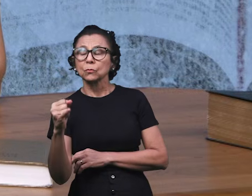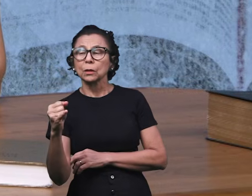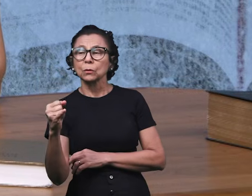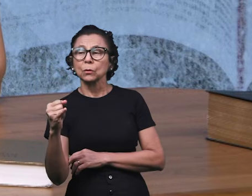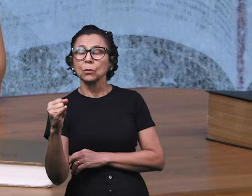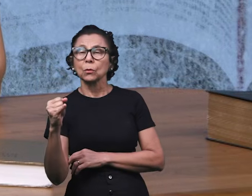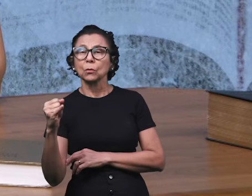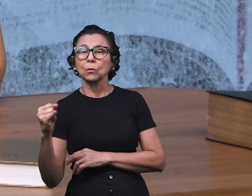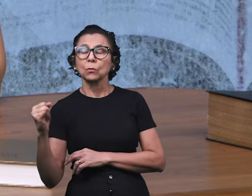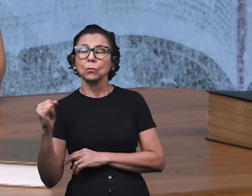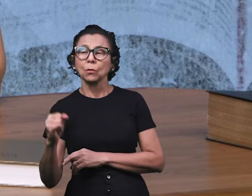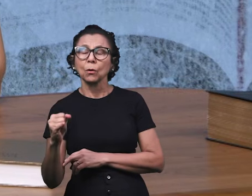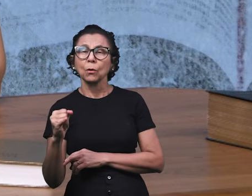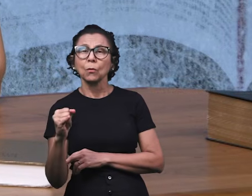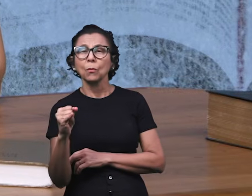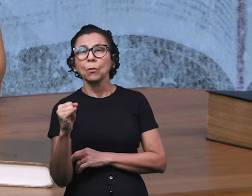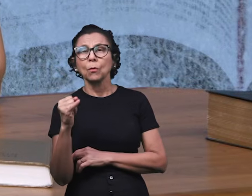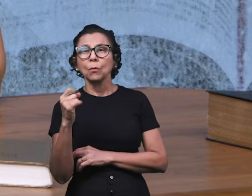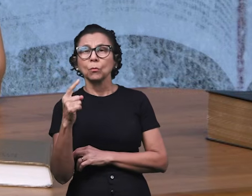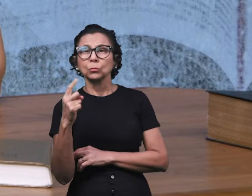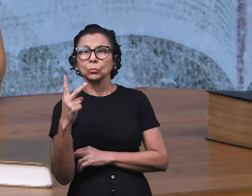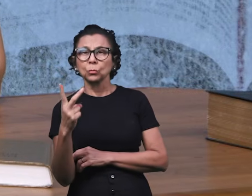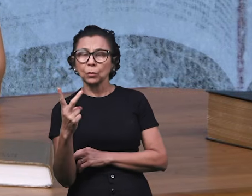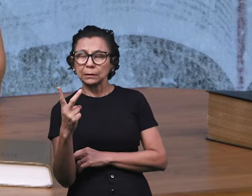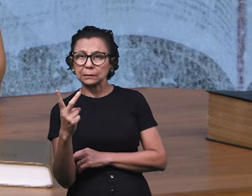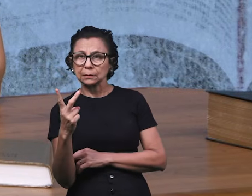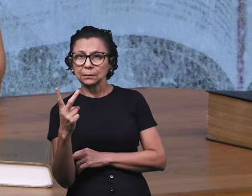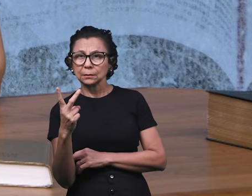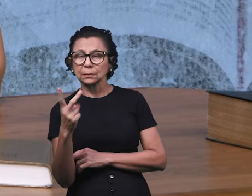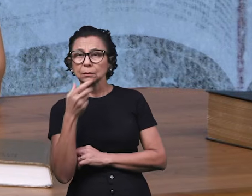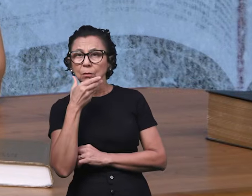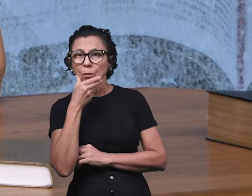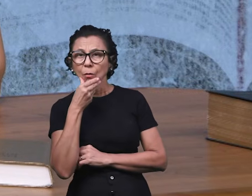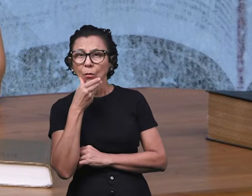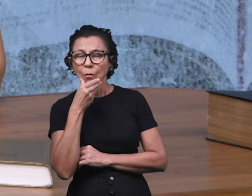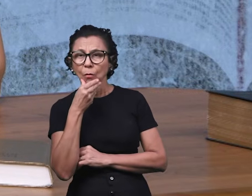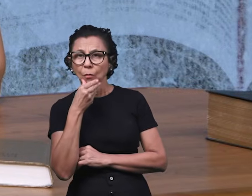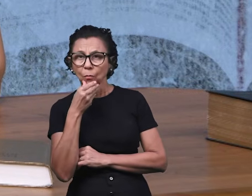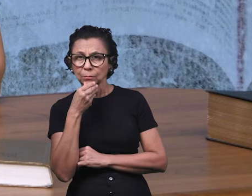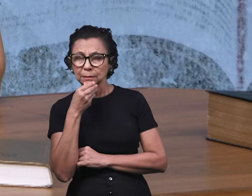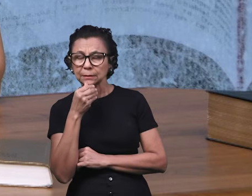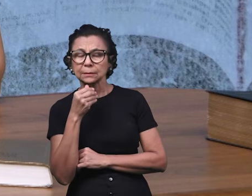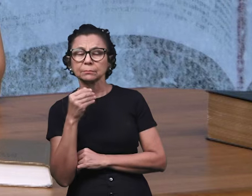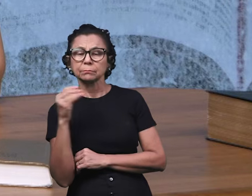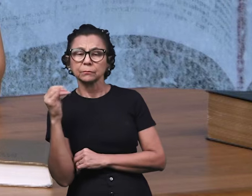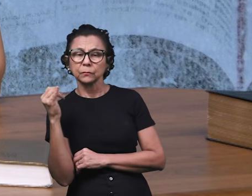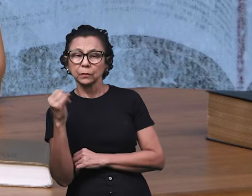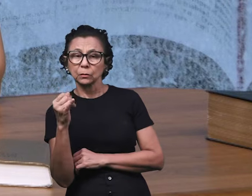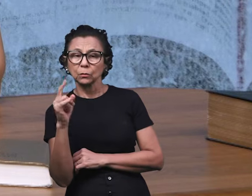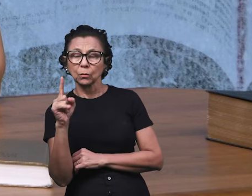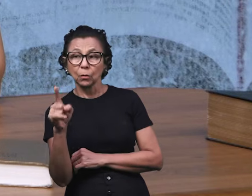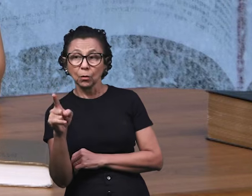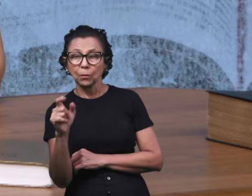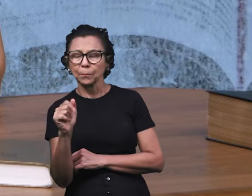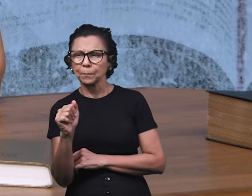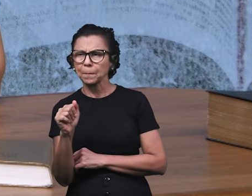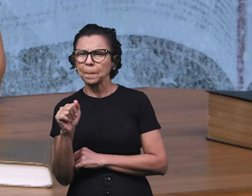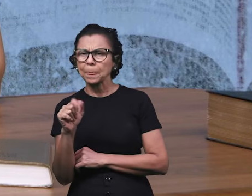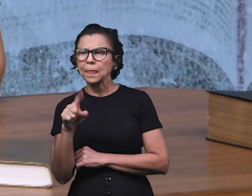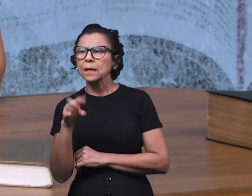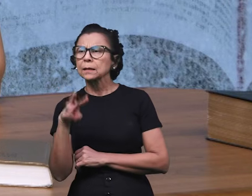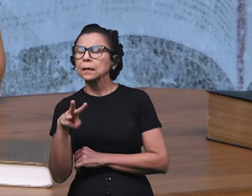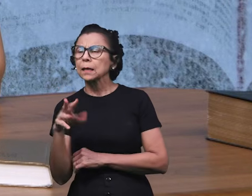Eteu, e a Abisai, filho de Zeruia, irmão de Joabe, dizendo: quem